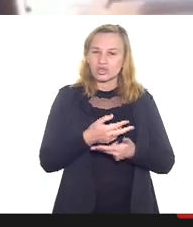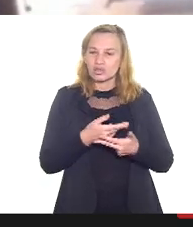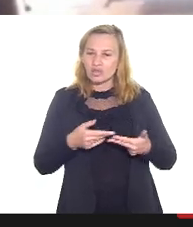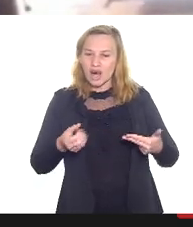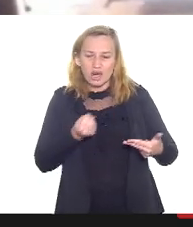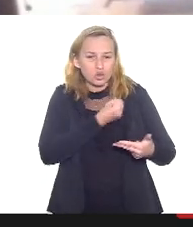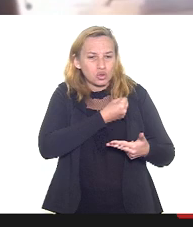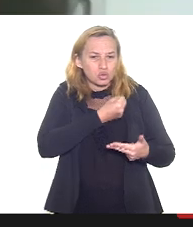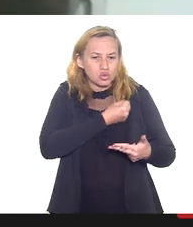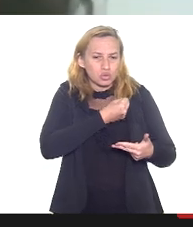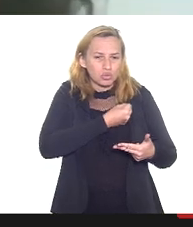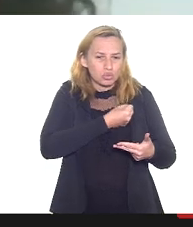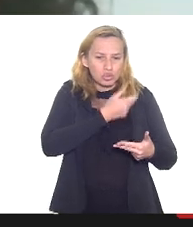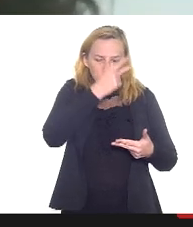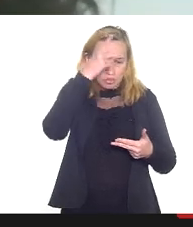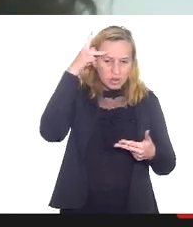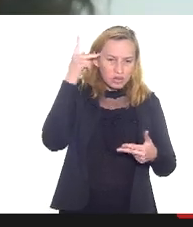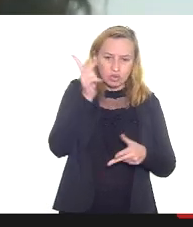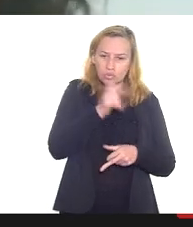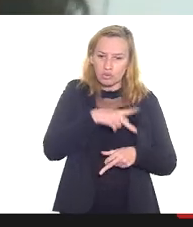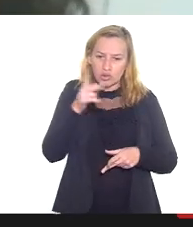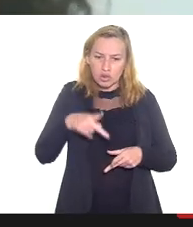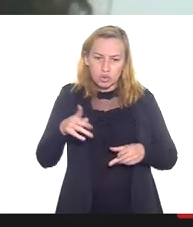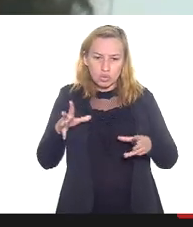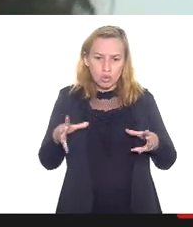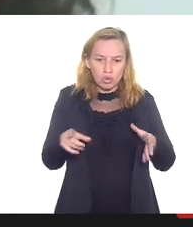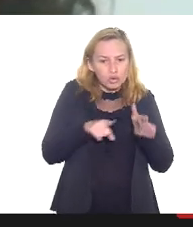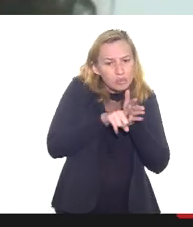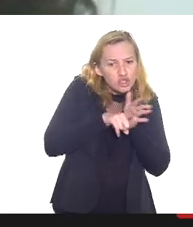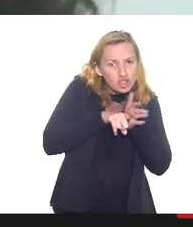pesquisadores, professores, estudantes